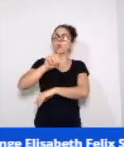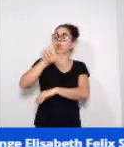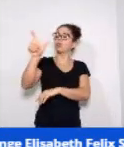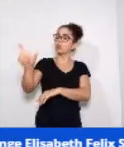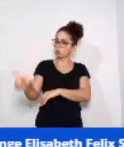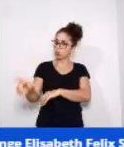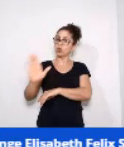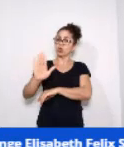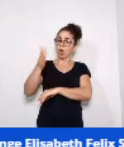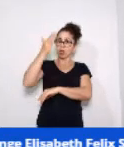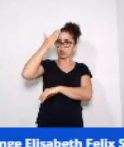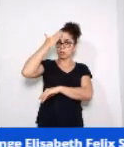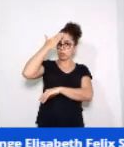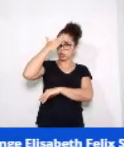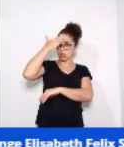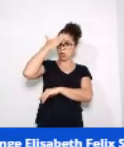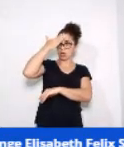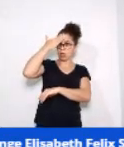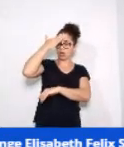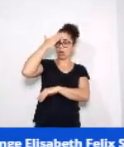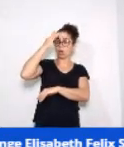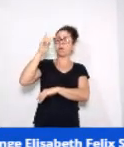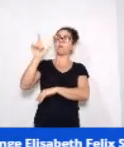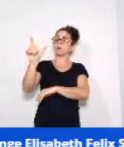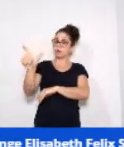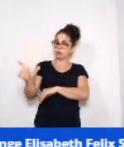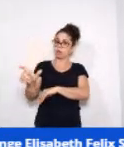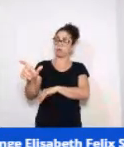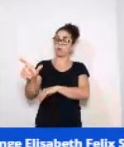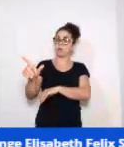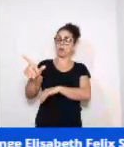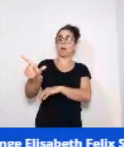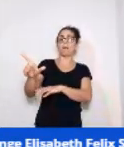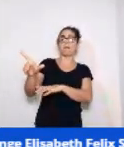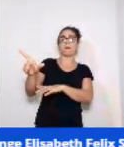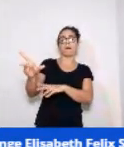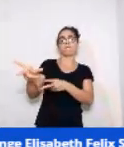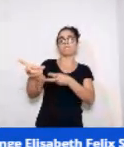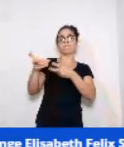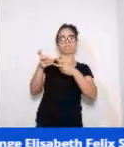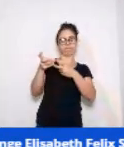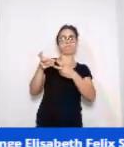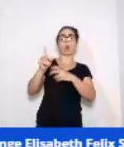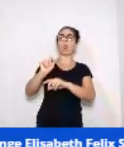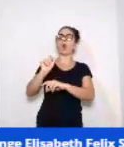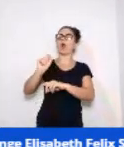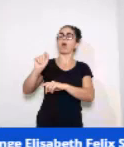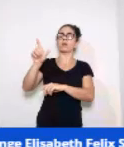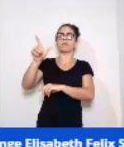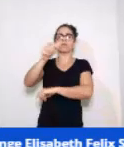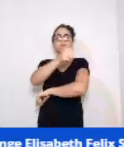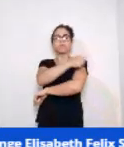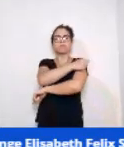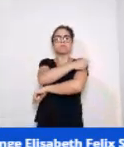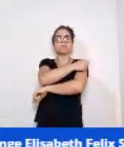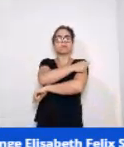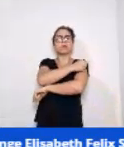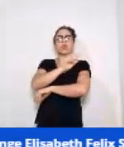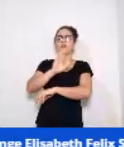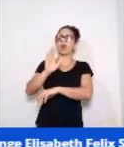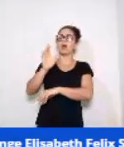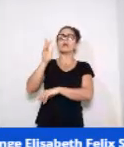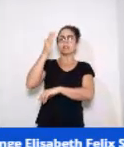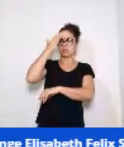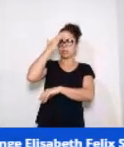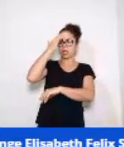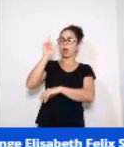já saber, né? Pegar essas informações, o que ele já sabe e o que a gente pode